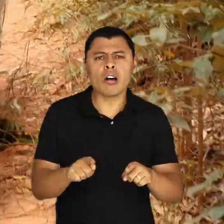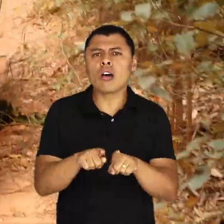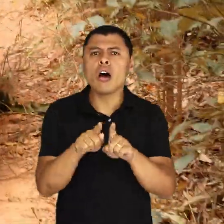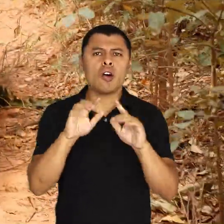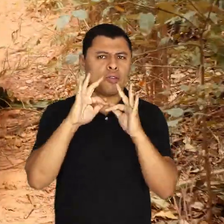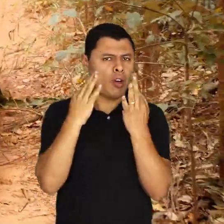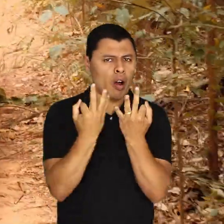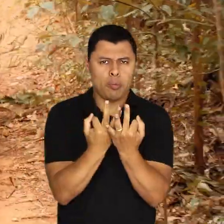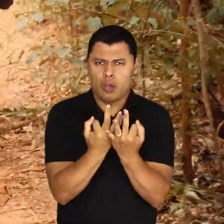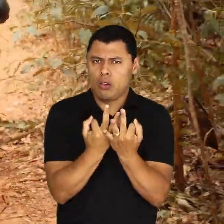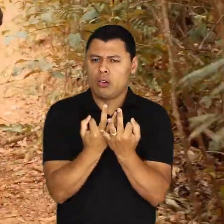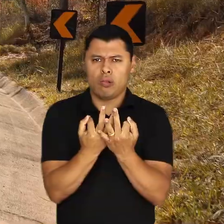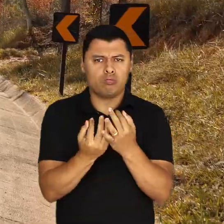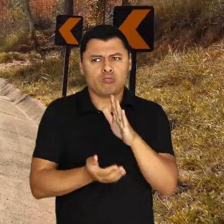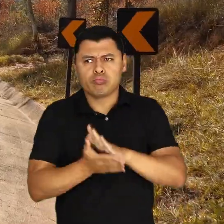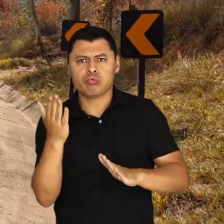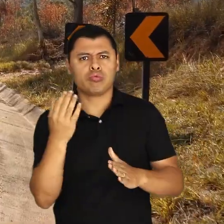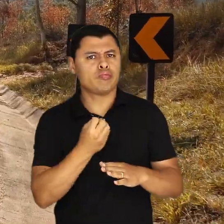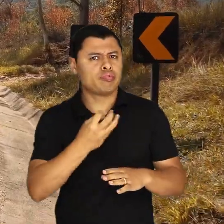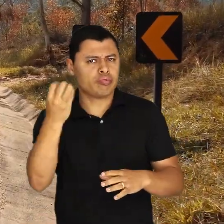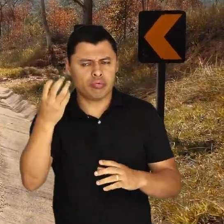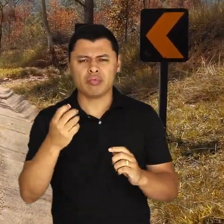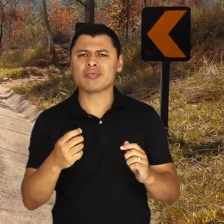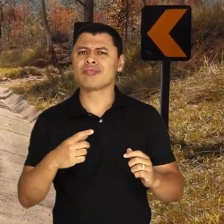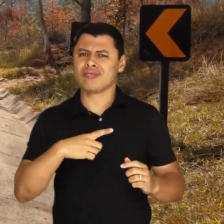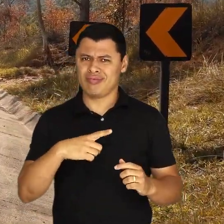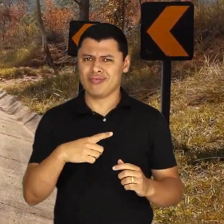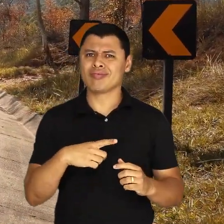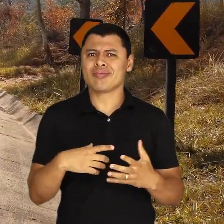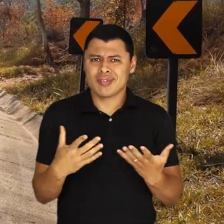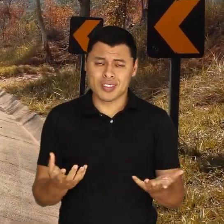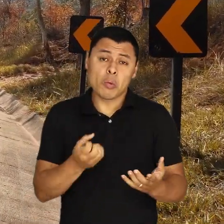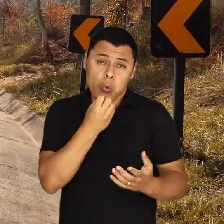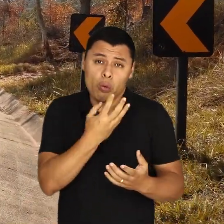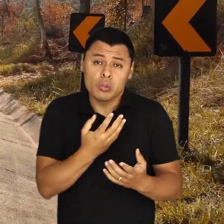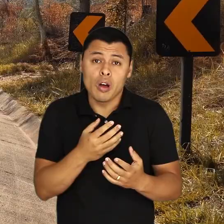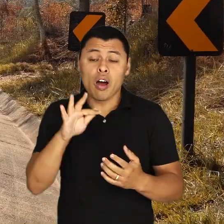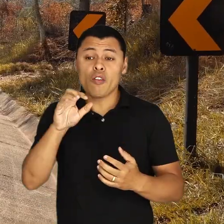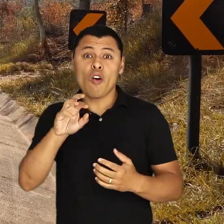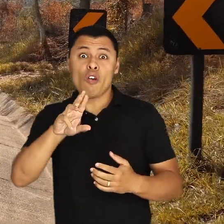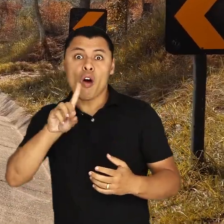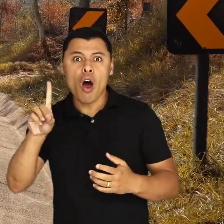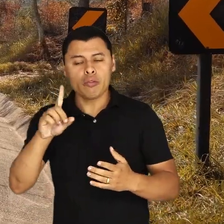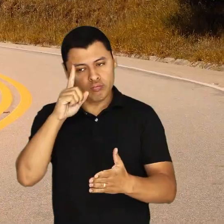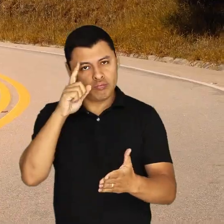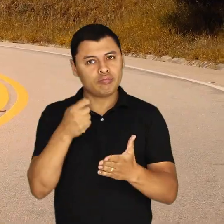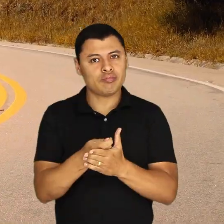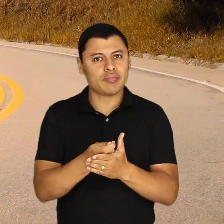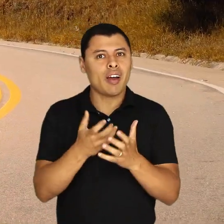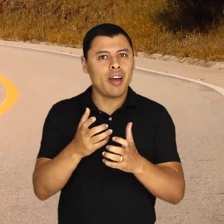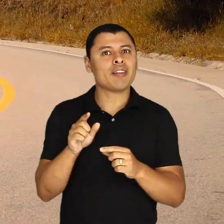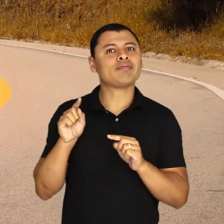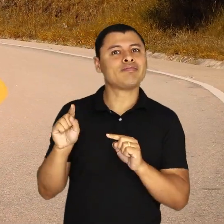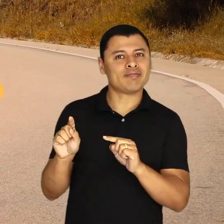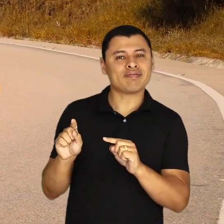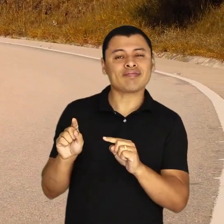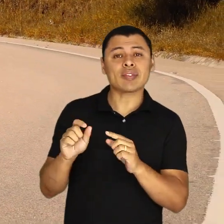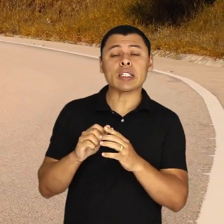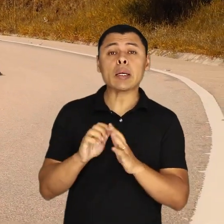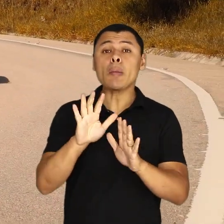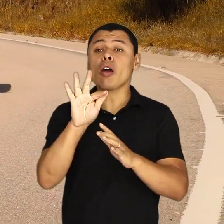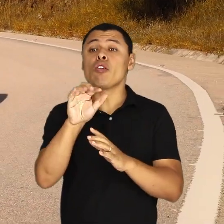como veículo familiar, esse aqui sem dúvida é mais interessante, apresenta uma dinâmica melhor e por isso que a Ford fez essa decisão.